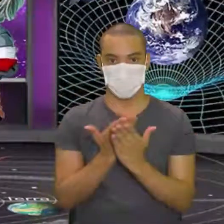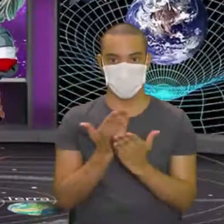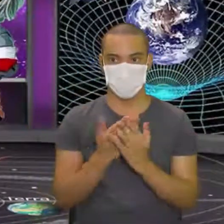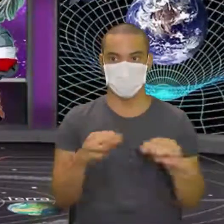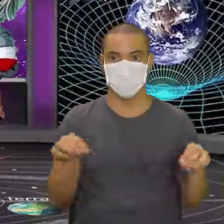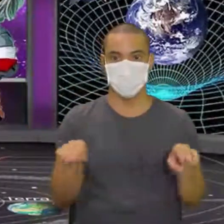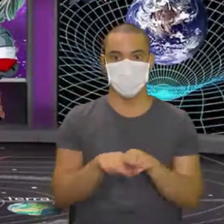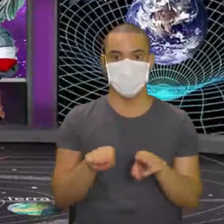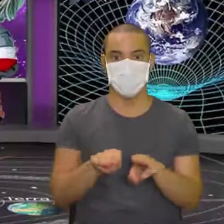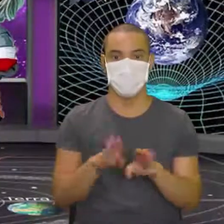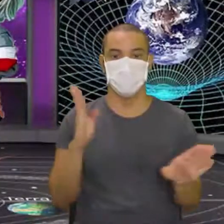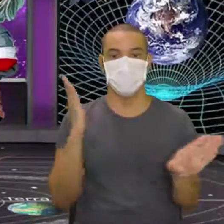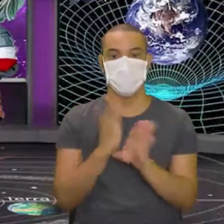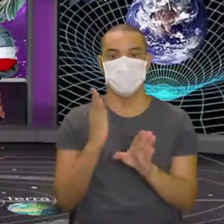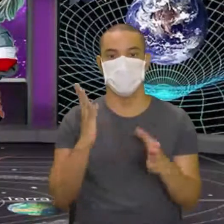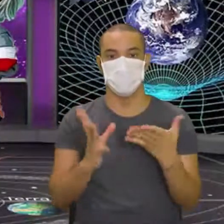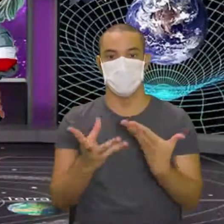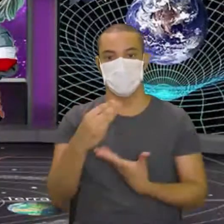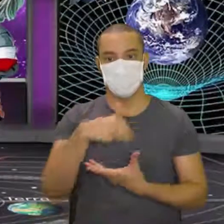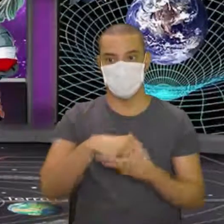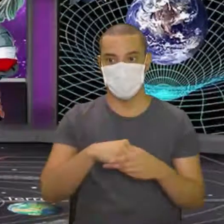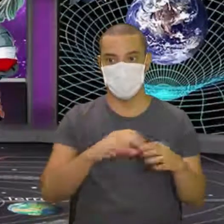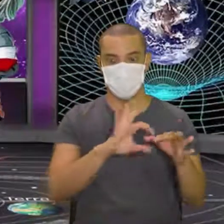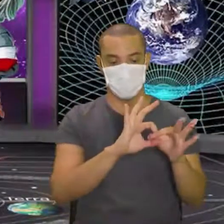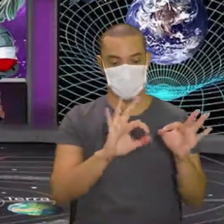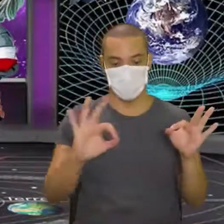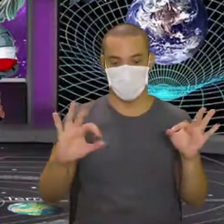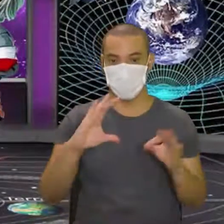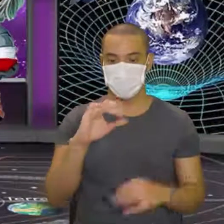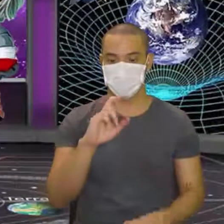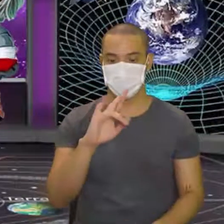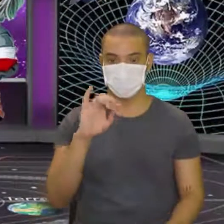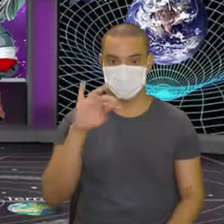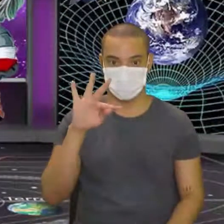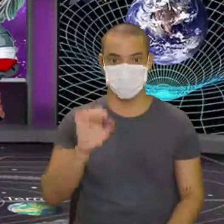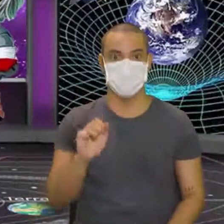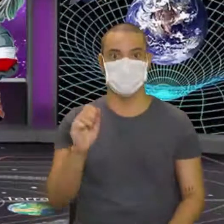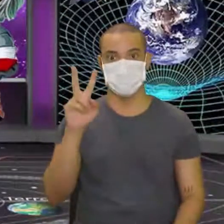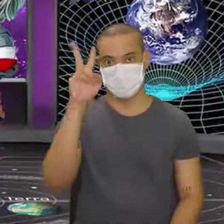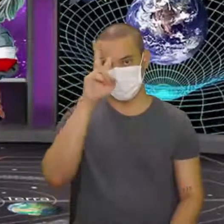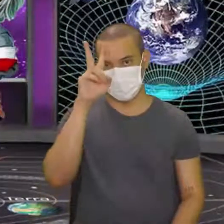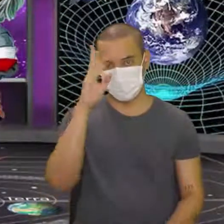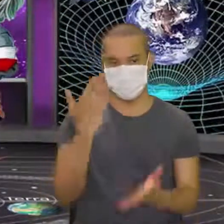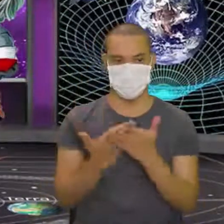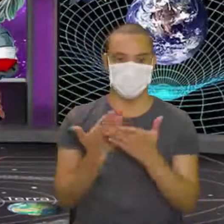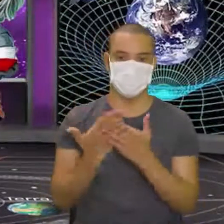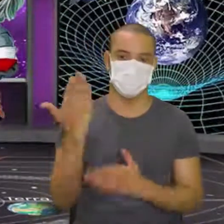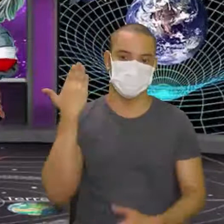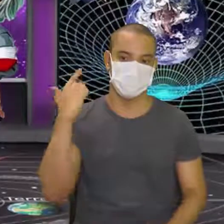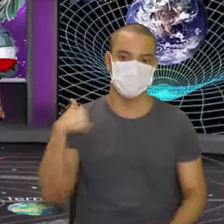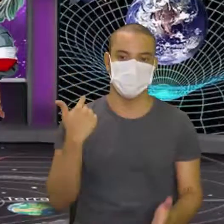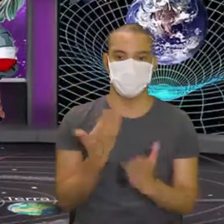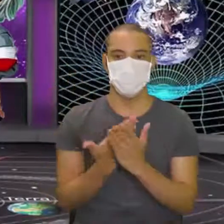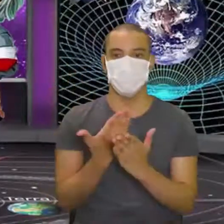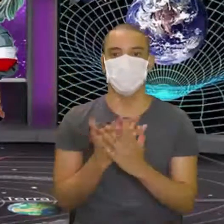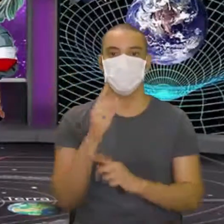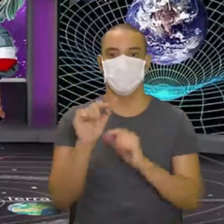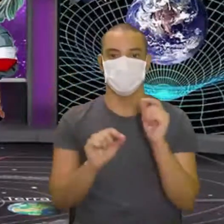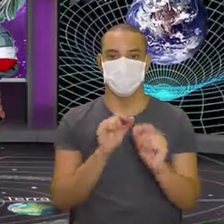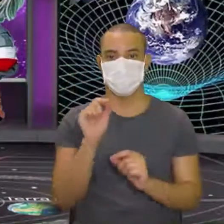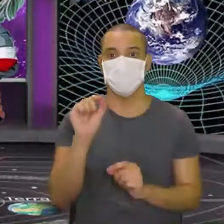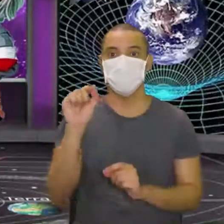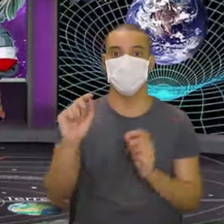magnético agora devido à passagem de corrente, sendo que na aula passada nós estávamos estudando os efeitos da